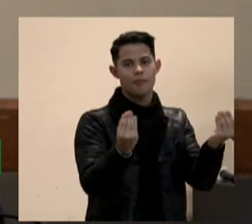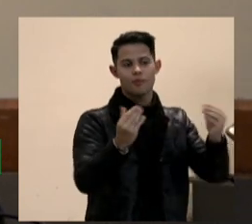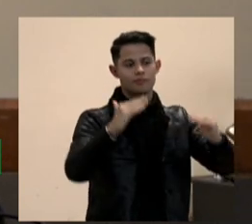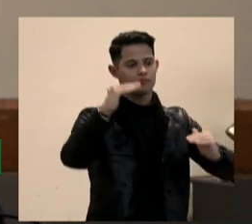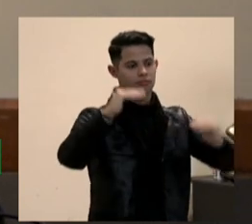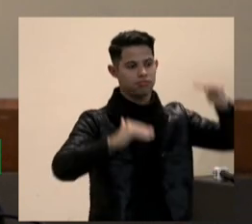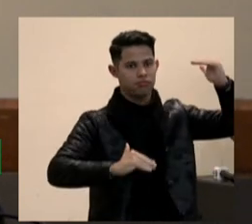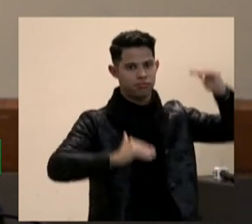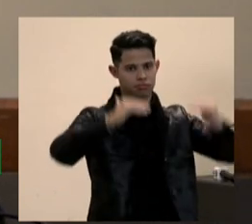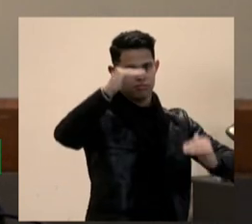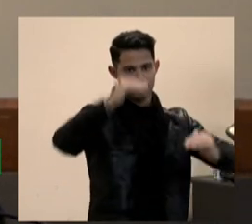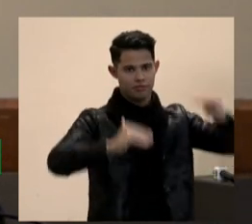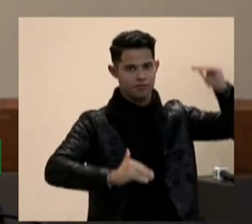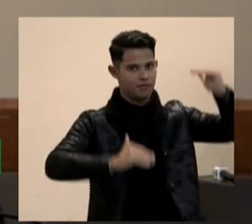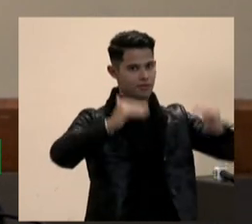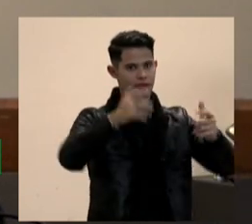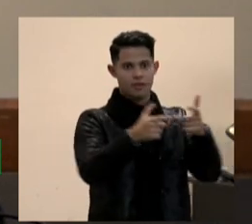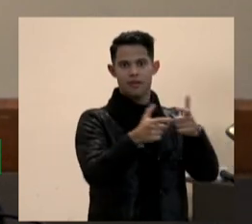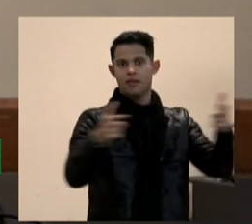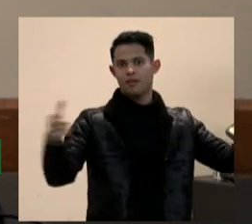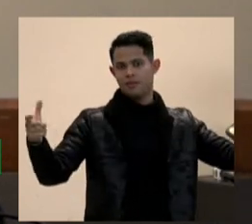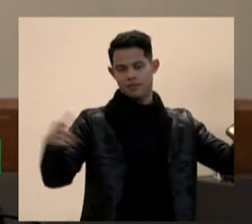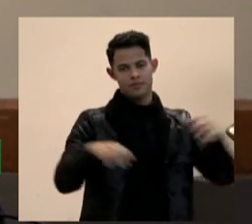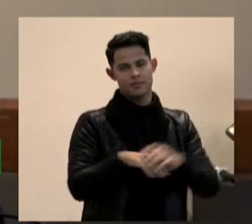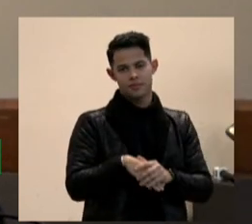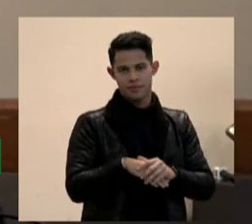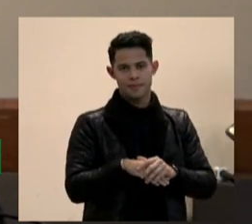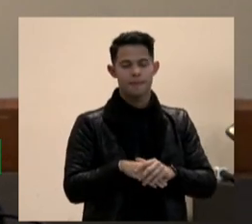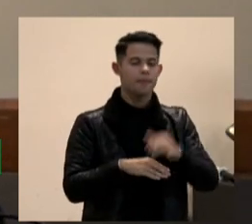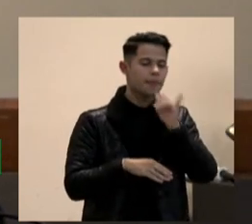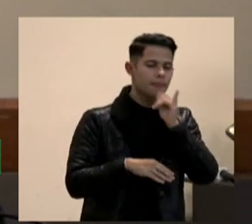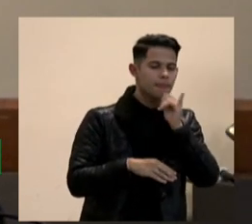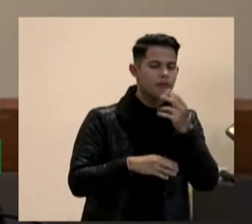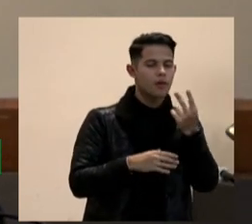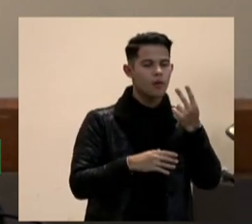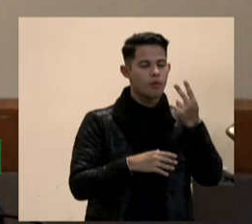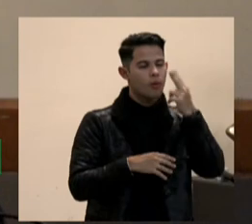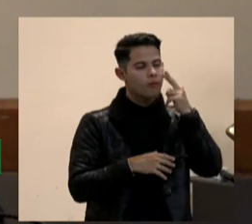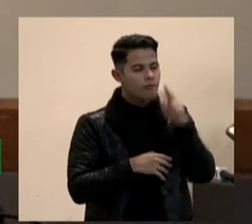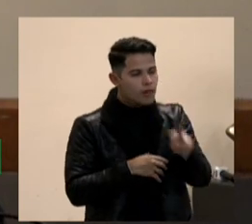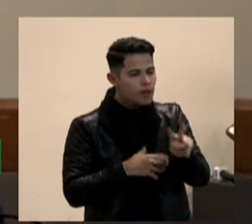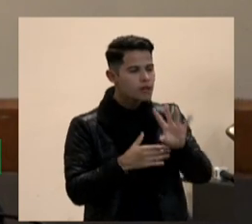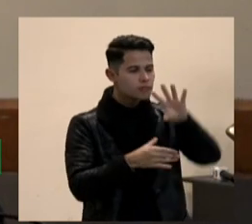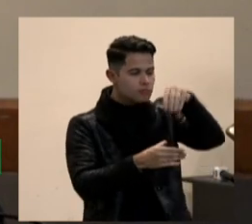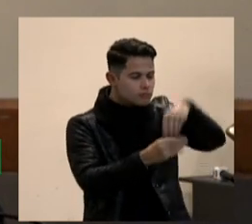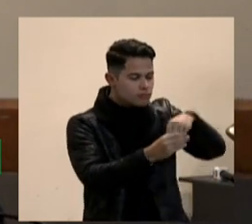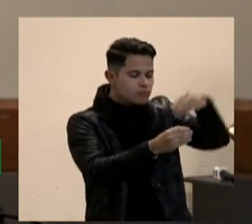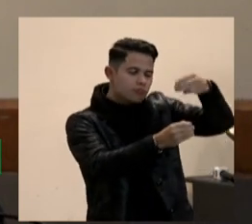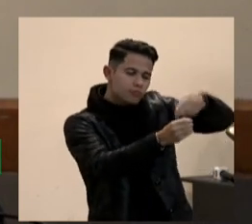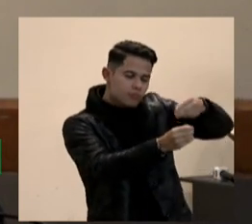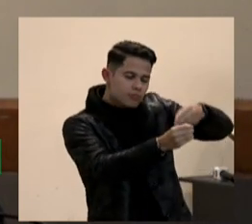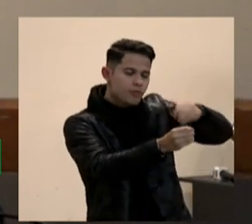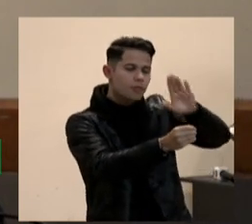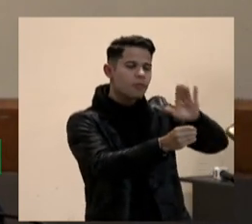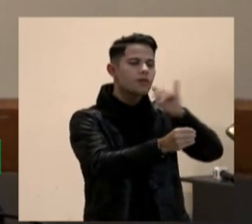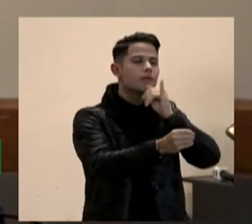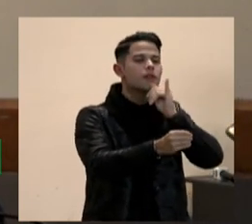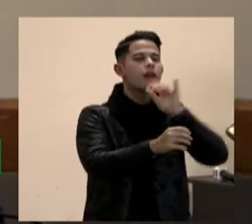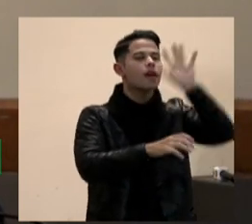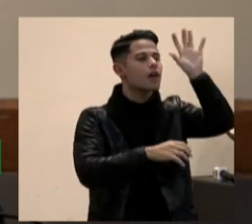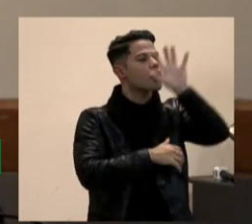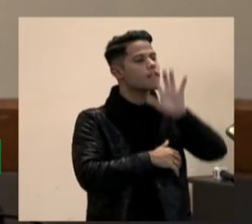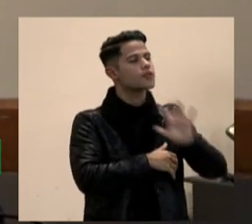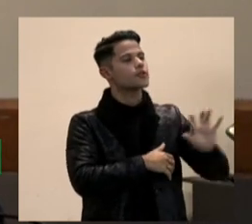olha... mesmo dentro do mesmo estado, para os diferentes municípios, né? Mas quando a gente olha para as diferentes